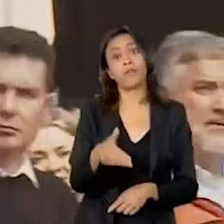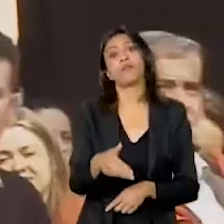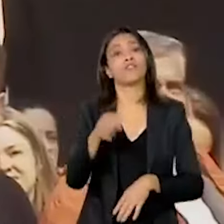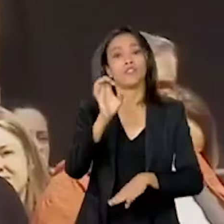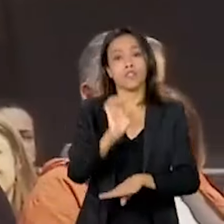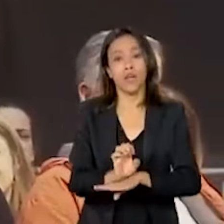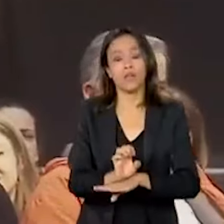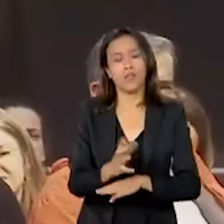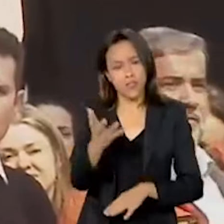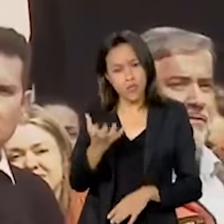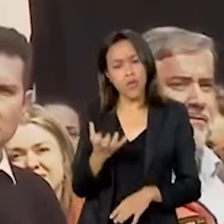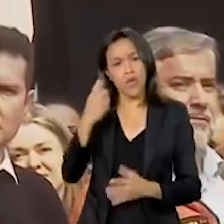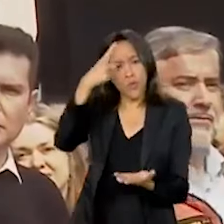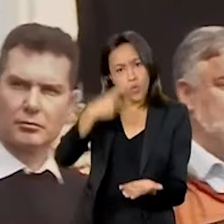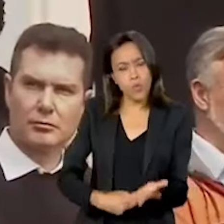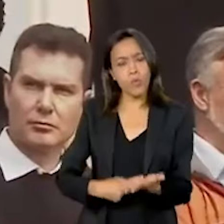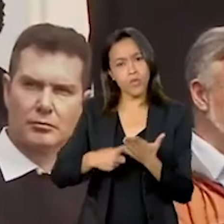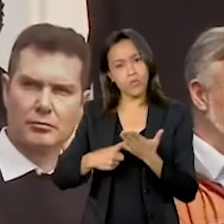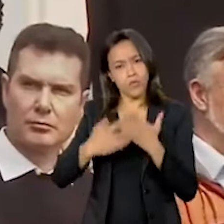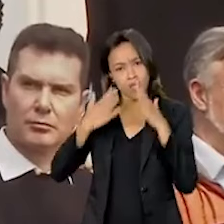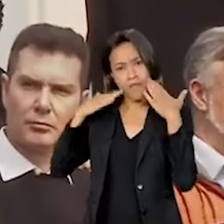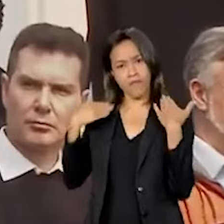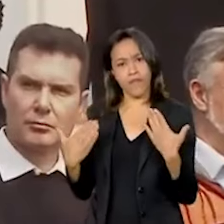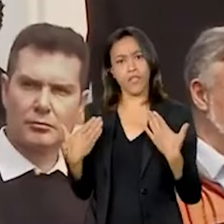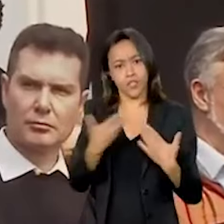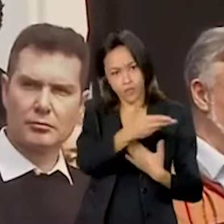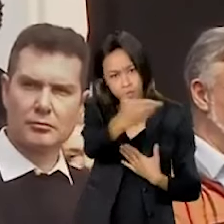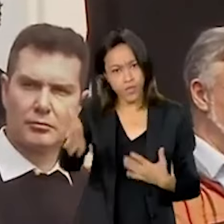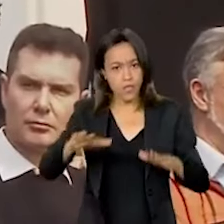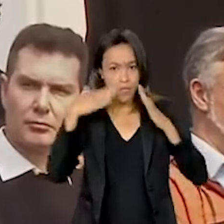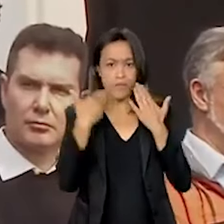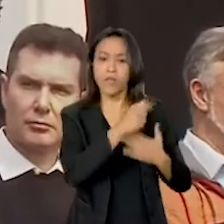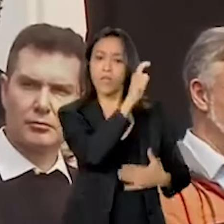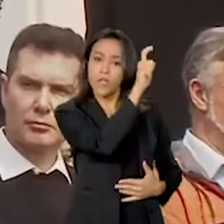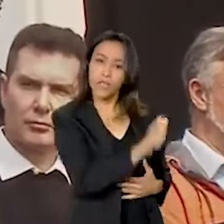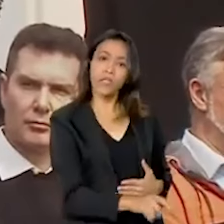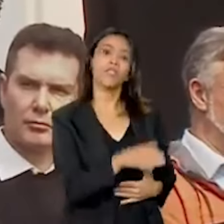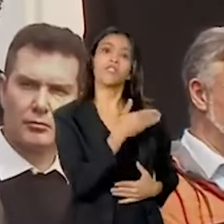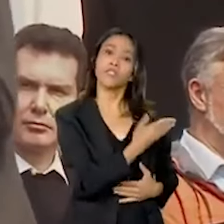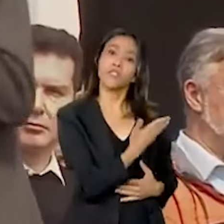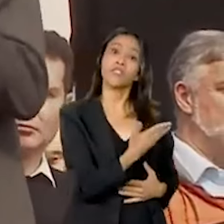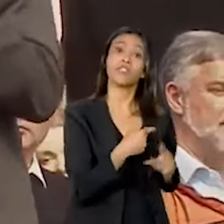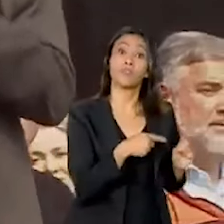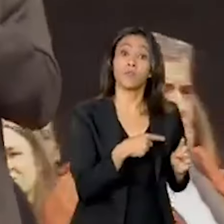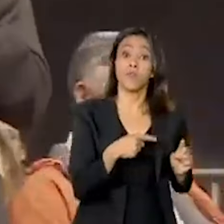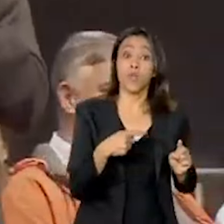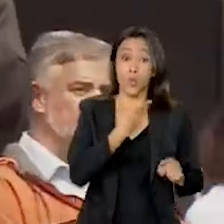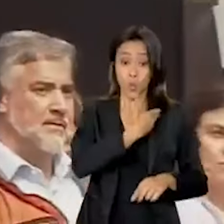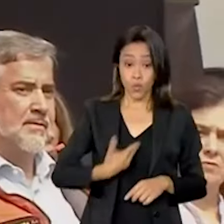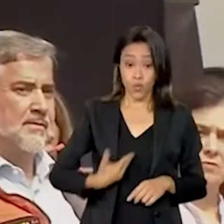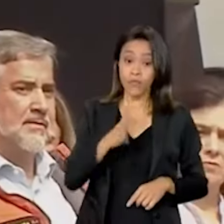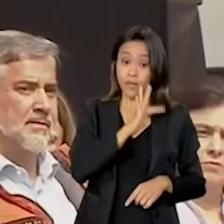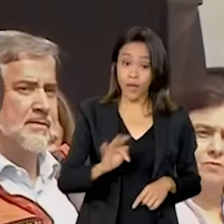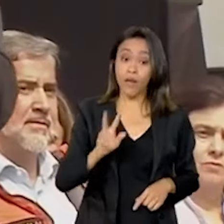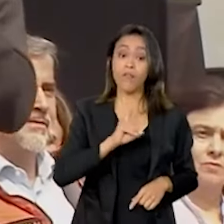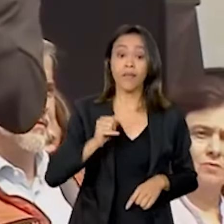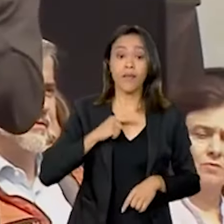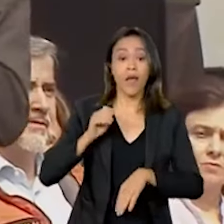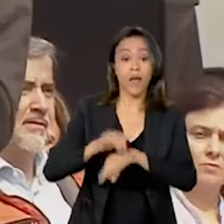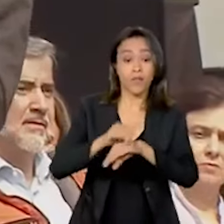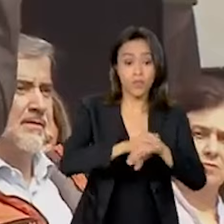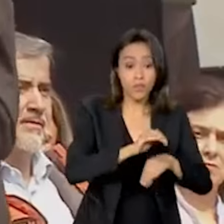assumir na frente de vocês e do governador. O governo federal vai tomar atitudes de financiamento para que a